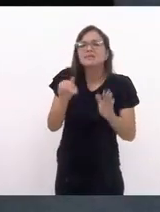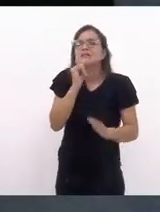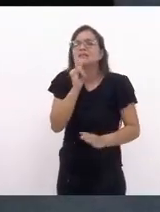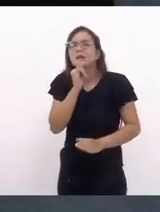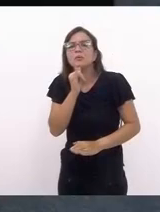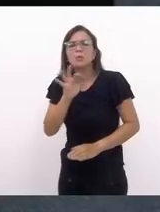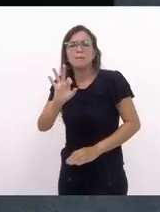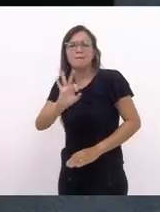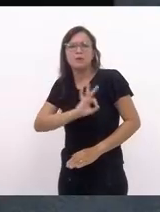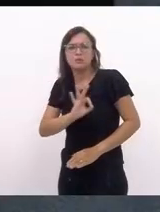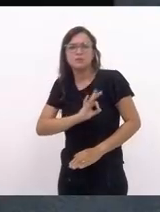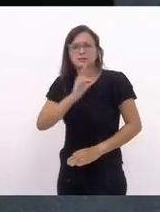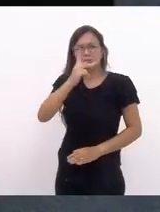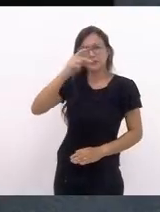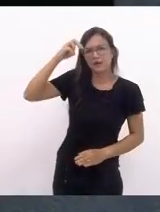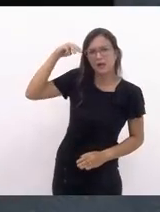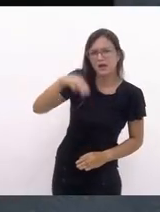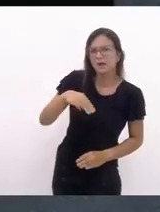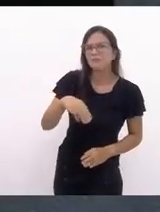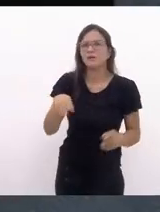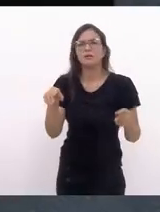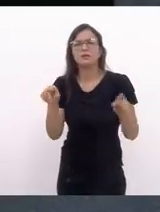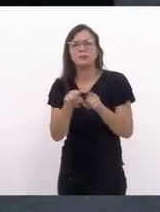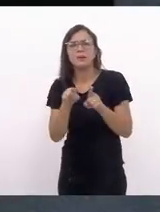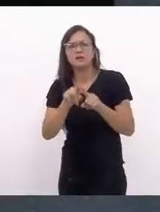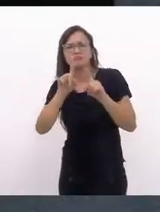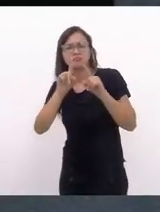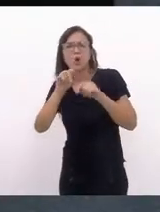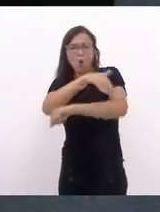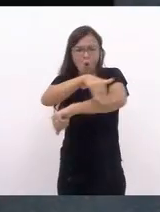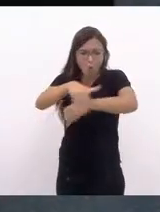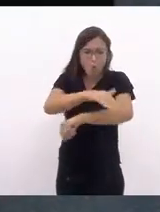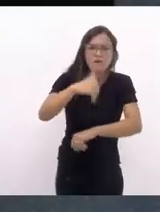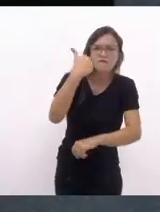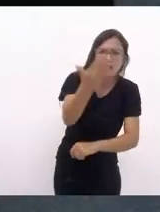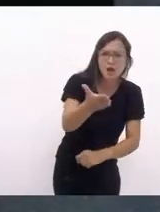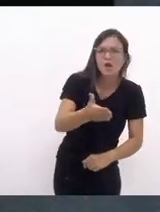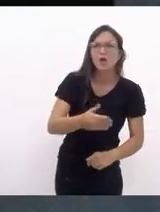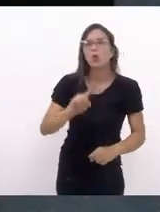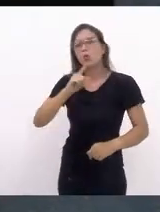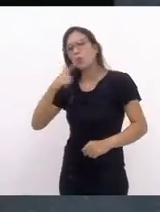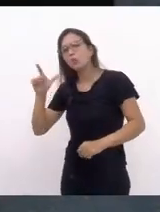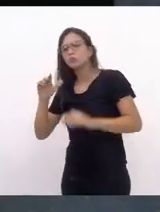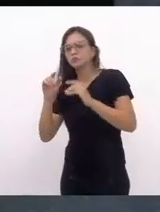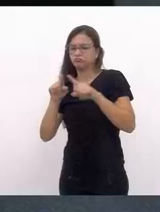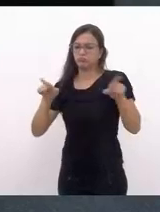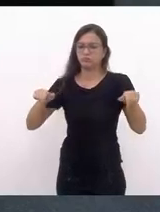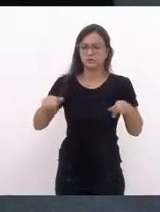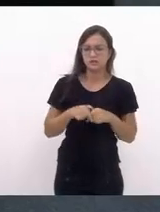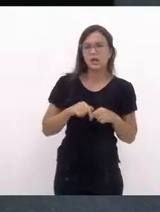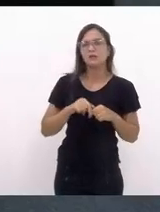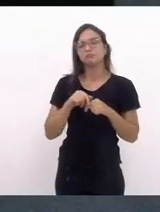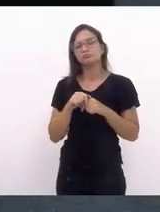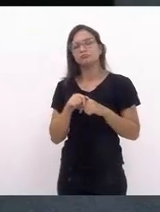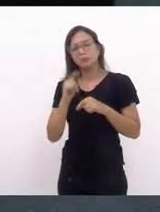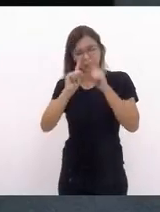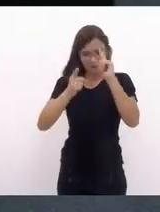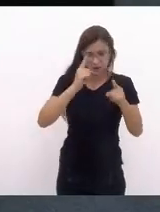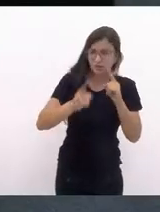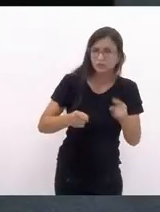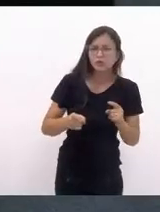Praça como oficial é a mesma coisa tão estão correndo risco Então dependendo a população